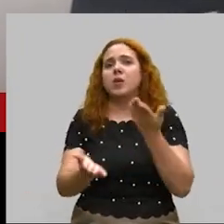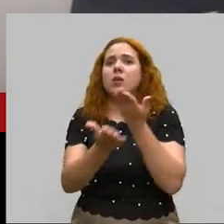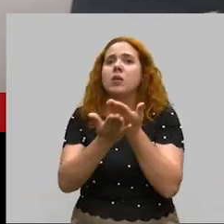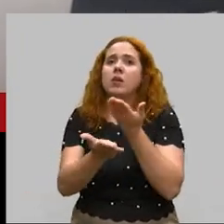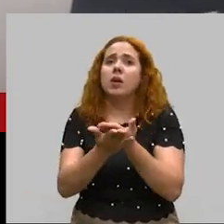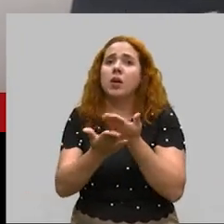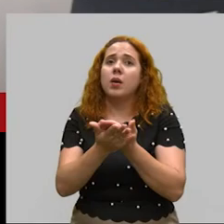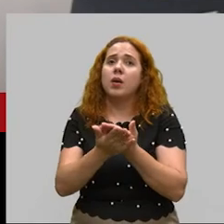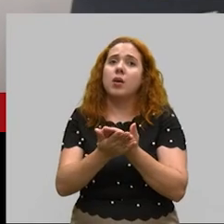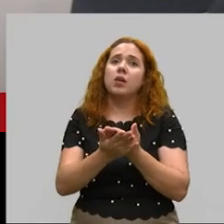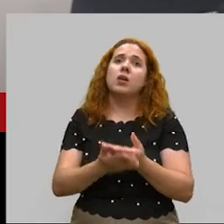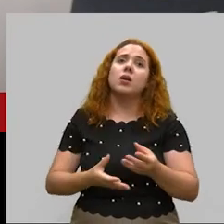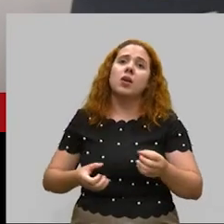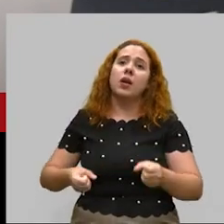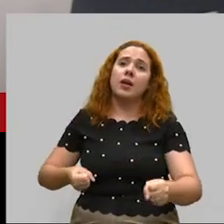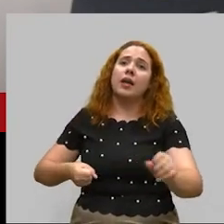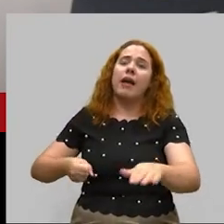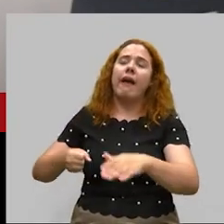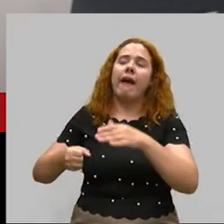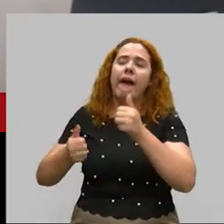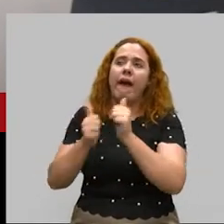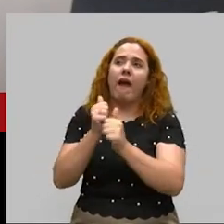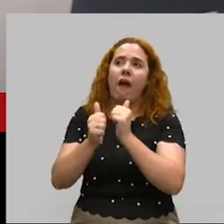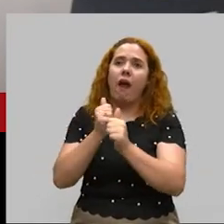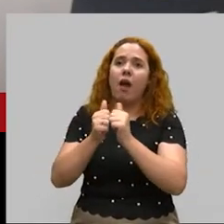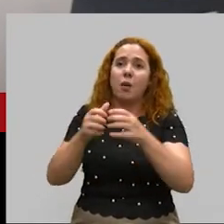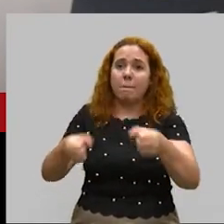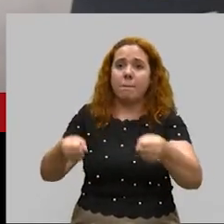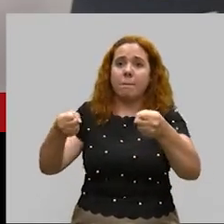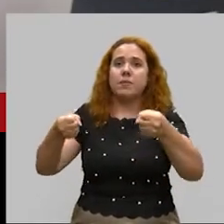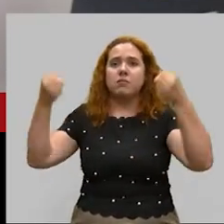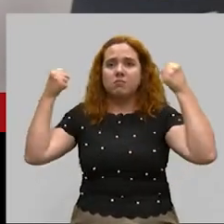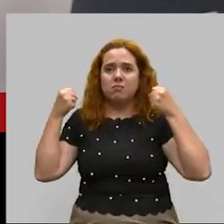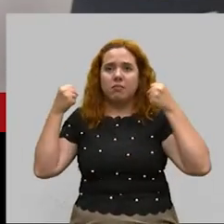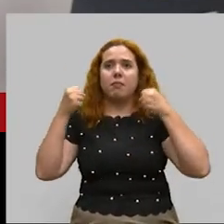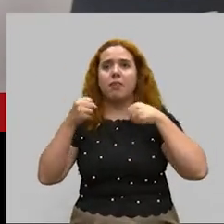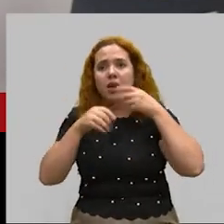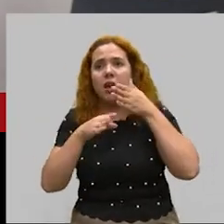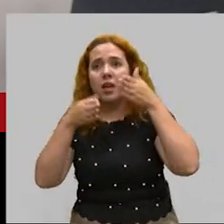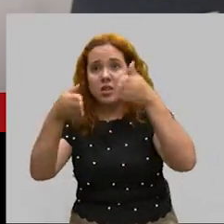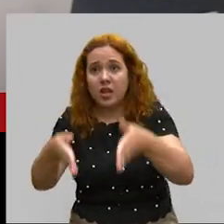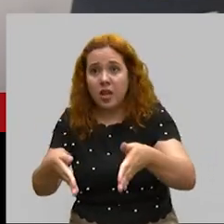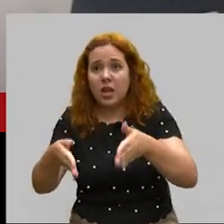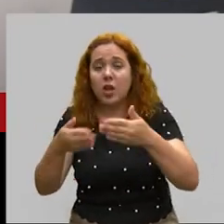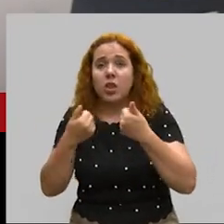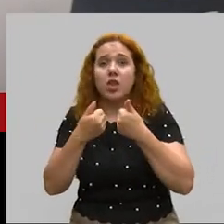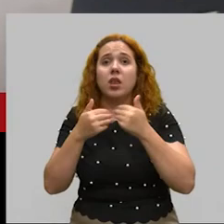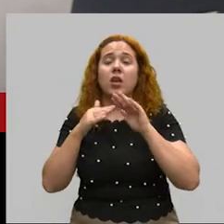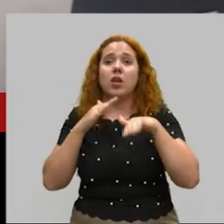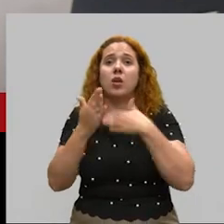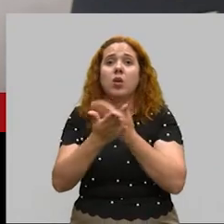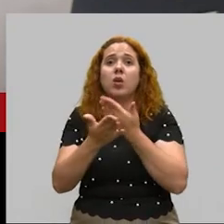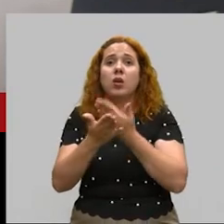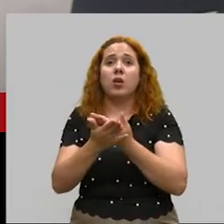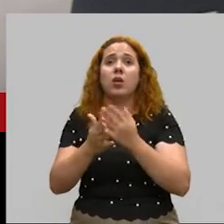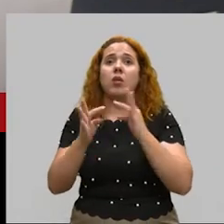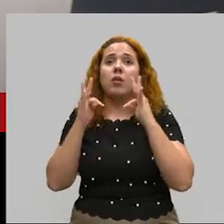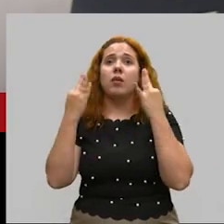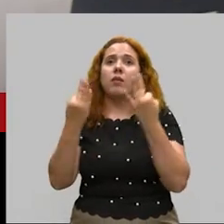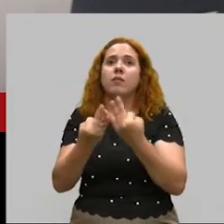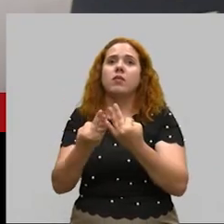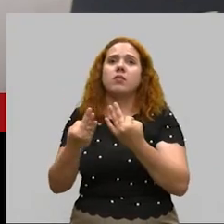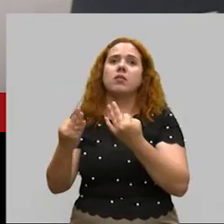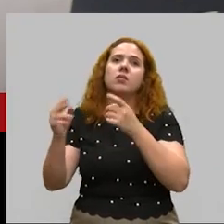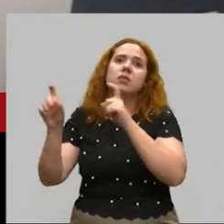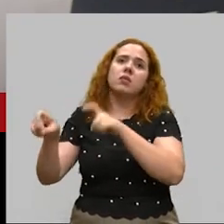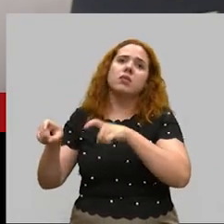que levar um pacote de arroz debaixo do braço para uma escola família agrícola isso nos envergonhou nos constrangeu aqui o dia inteiro ao